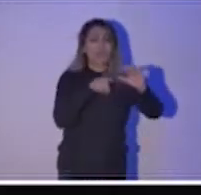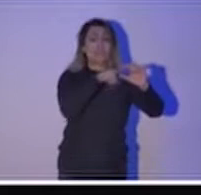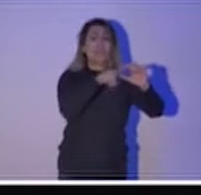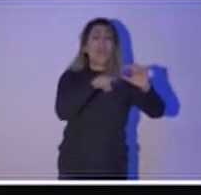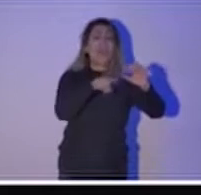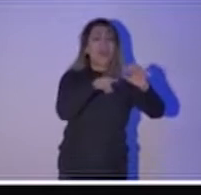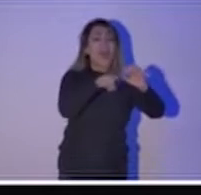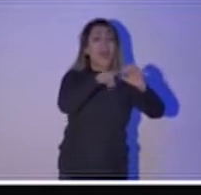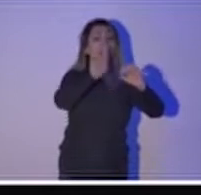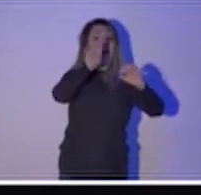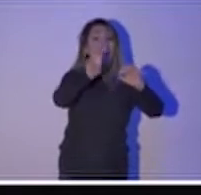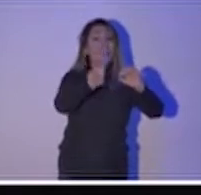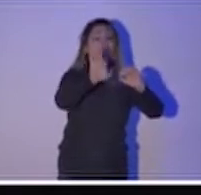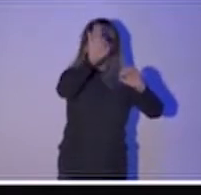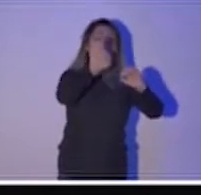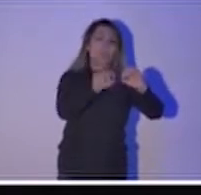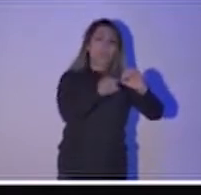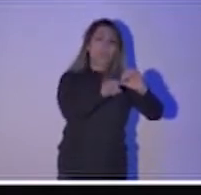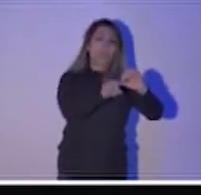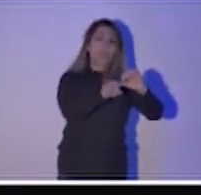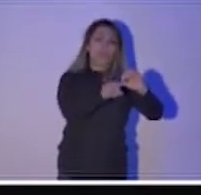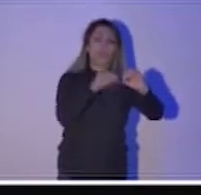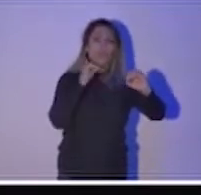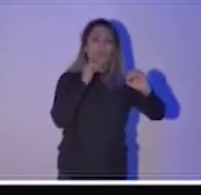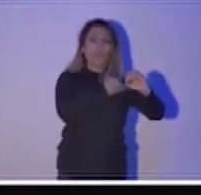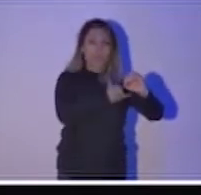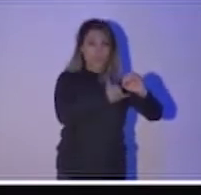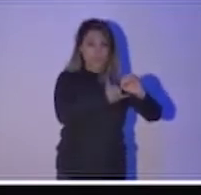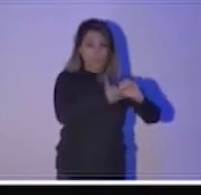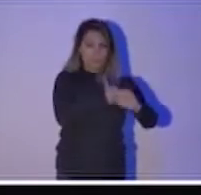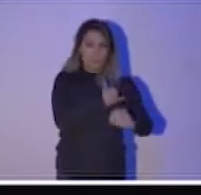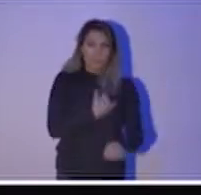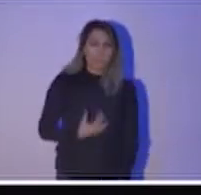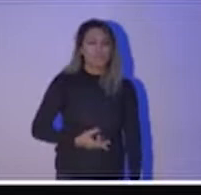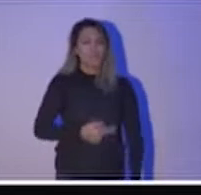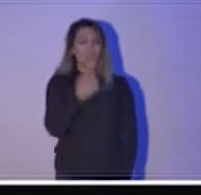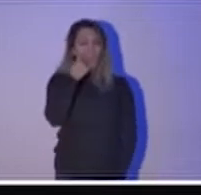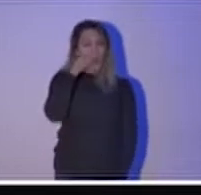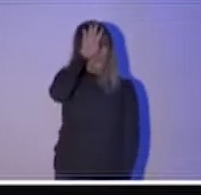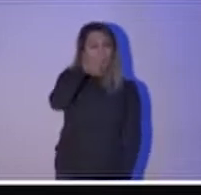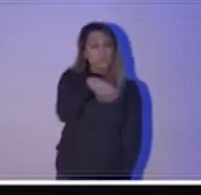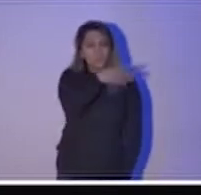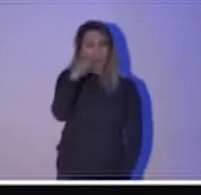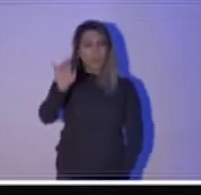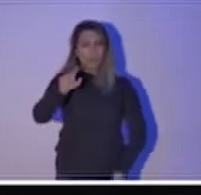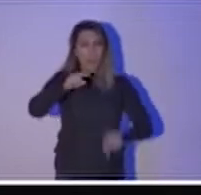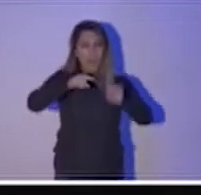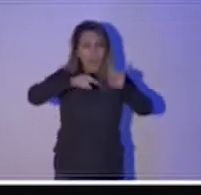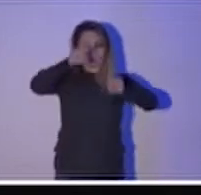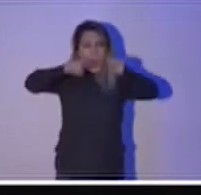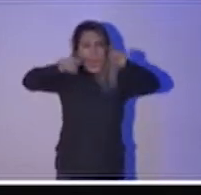das coisas que mais me chocam, é que quando eu olho os dados do Saeb e do IDEB, eu vejo que nós